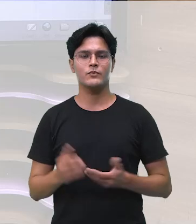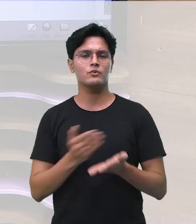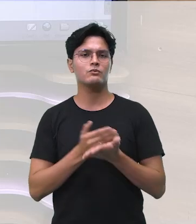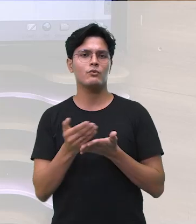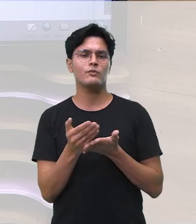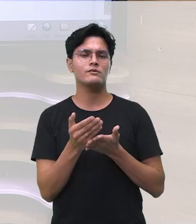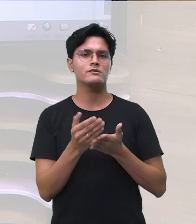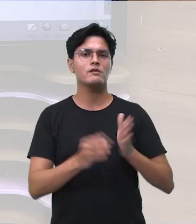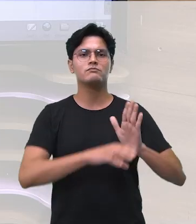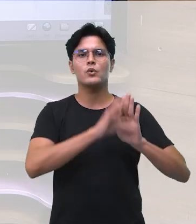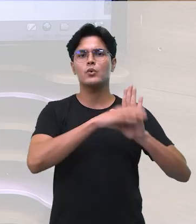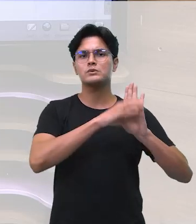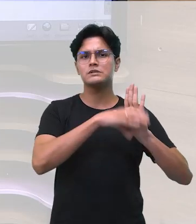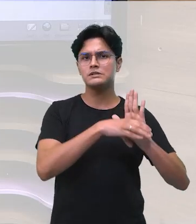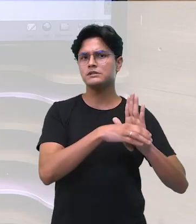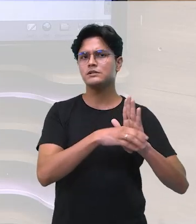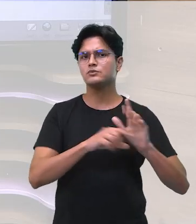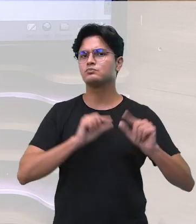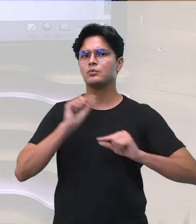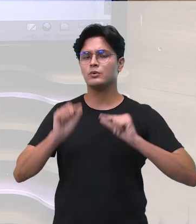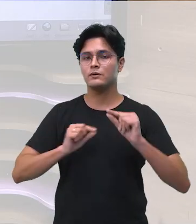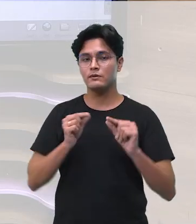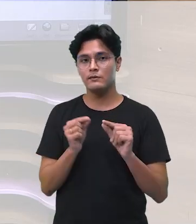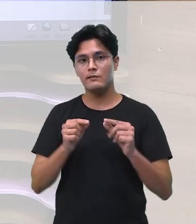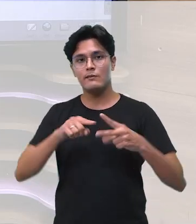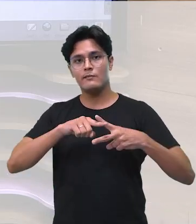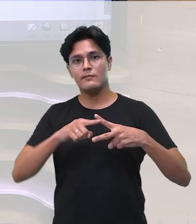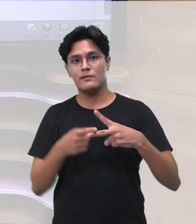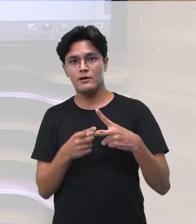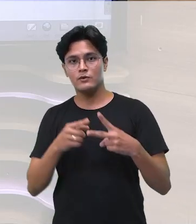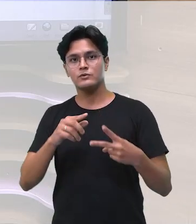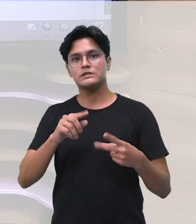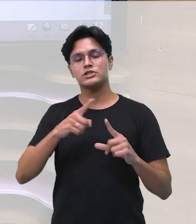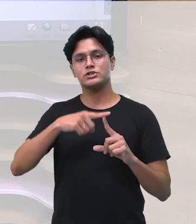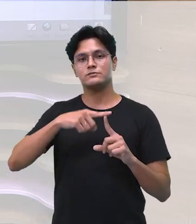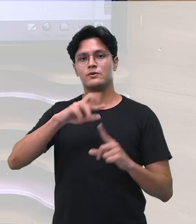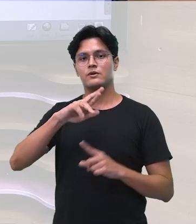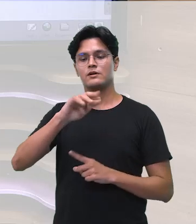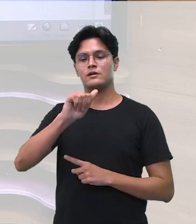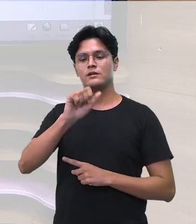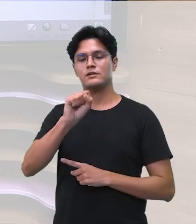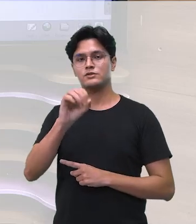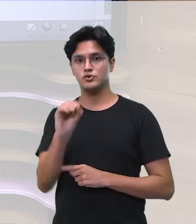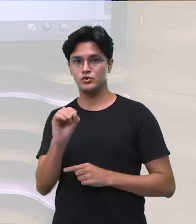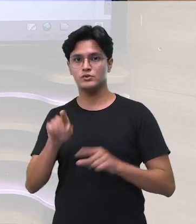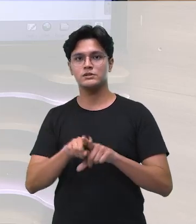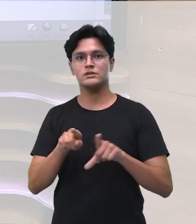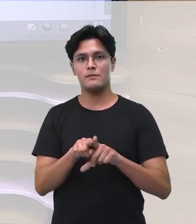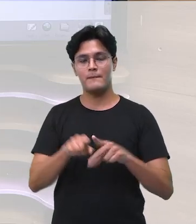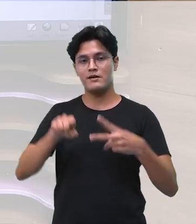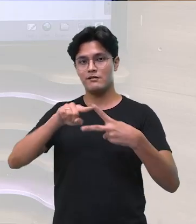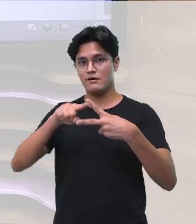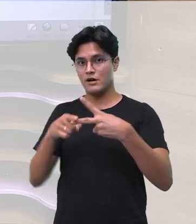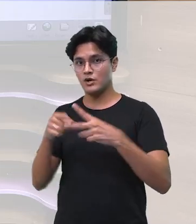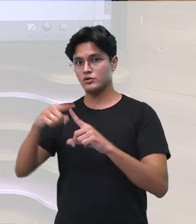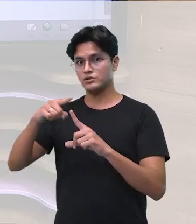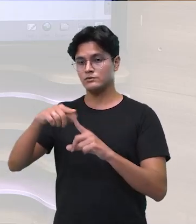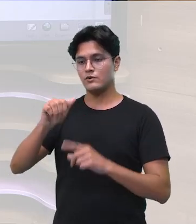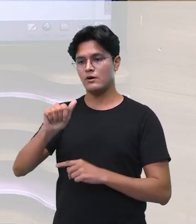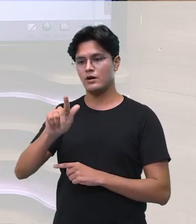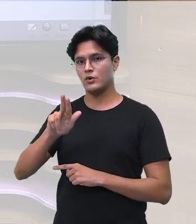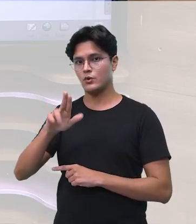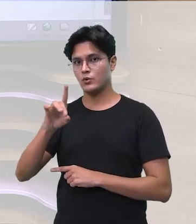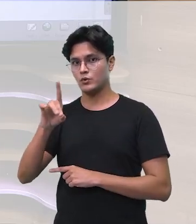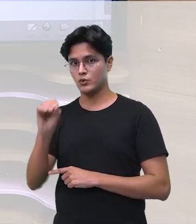sobre ângulos rasos e ângulos agudos, por exemplo. O que é um ângulo raso? Um ângulo